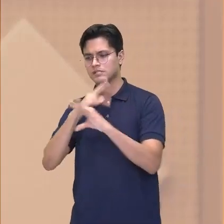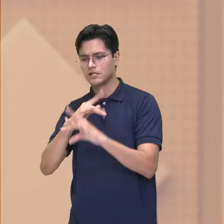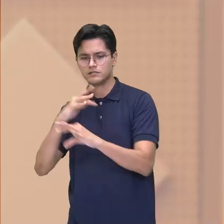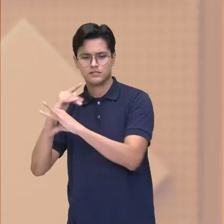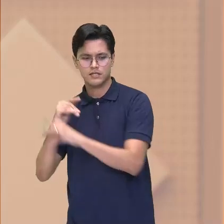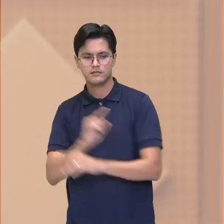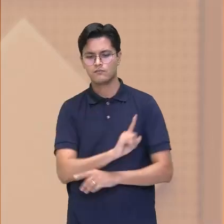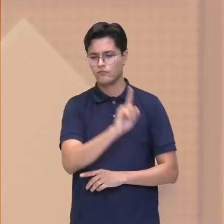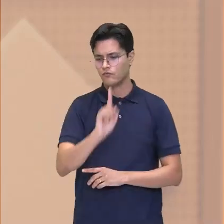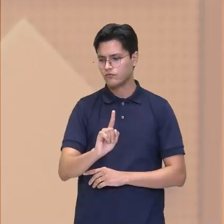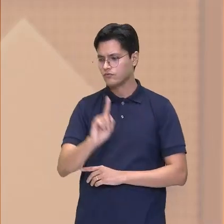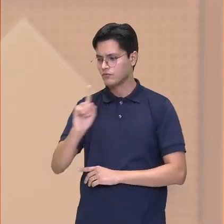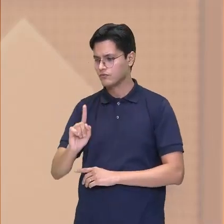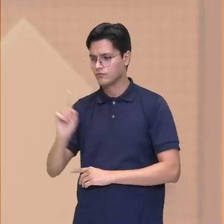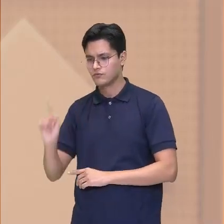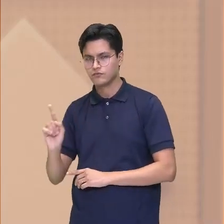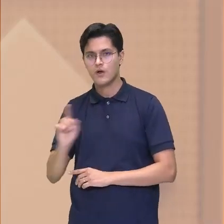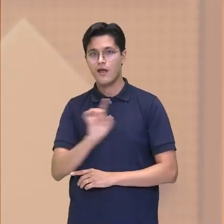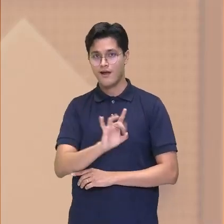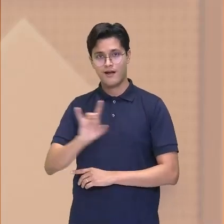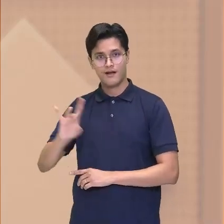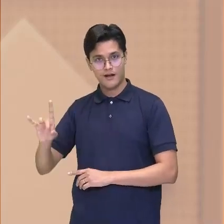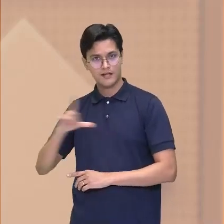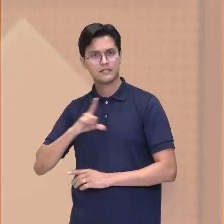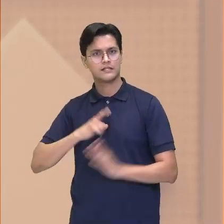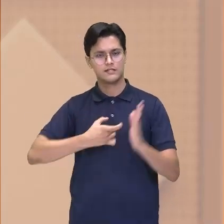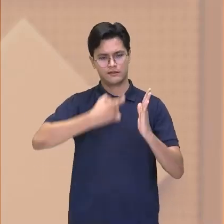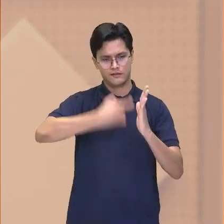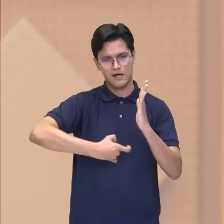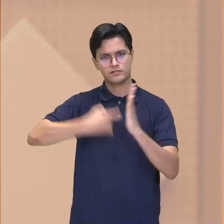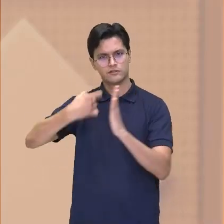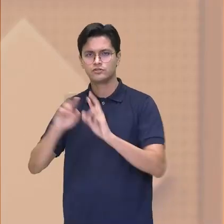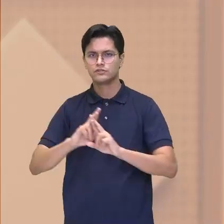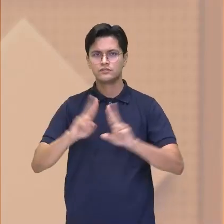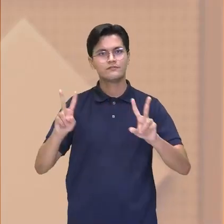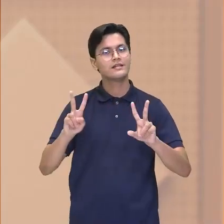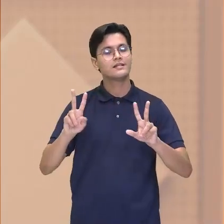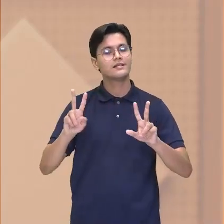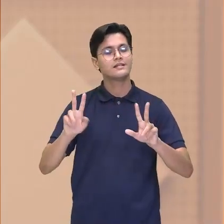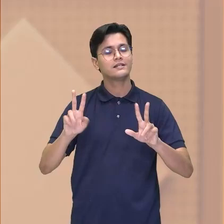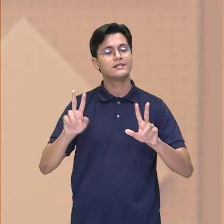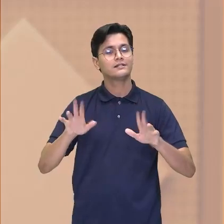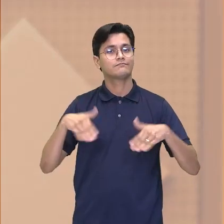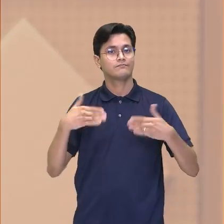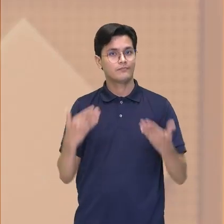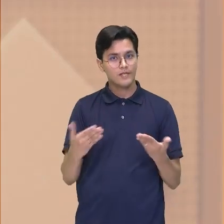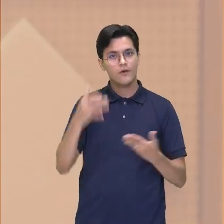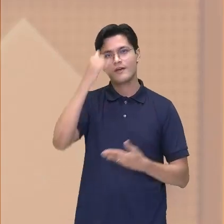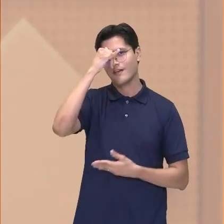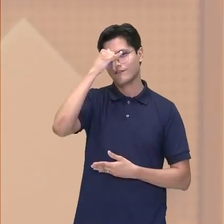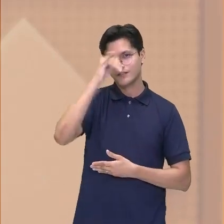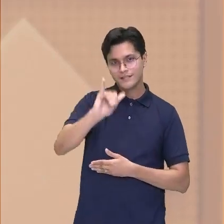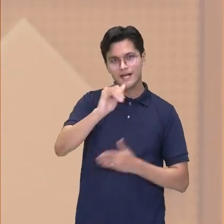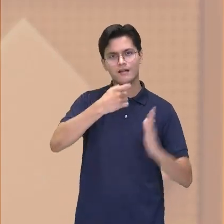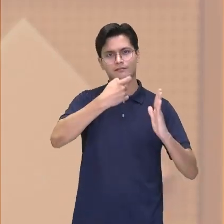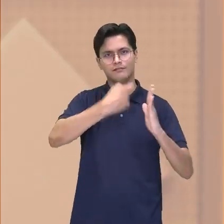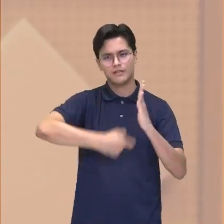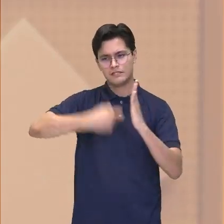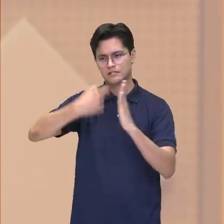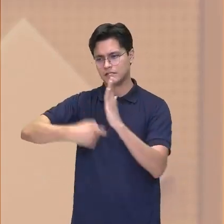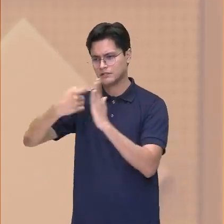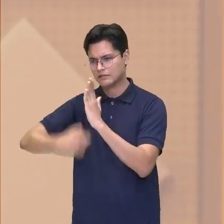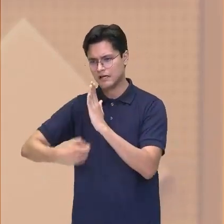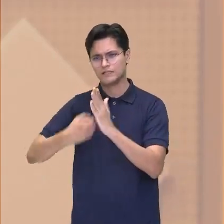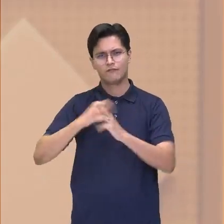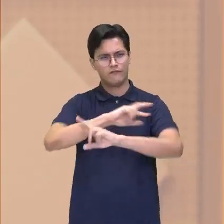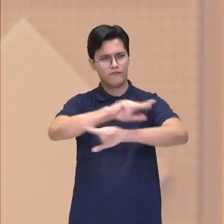feudo, em cada cidade, pagar um imposto diferente em cada cidade. Então, para ele ver com bons olhos essa centralização, porque